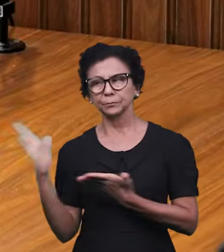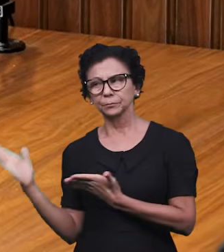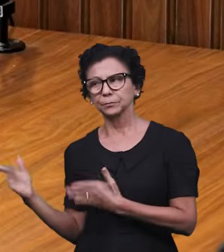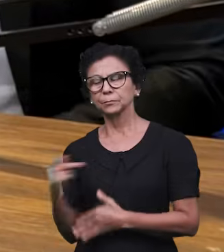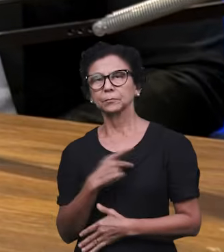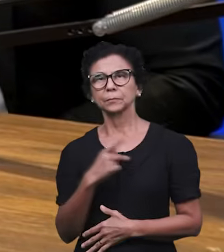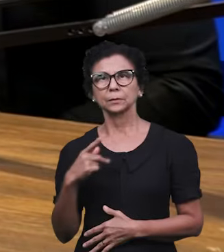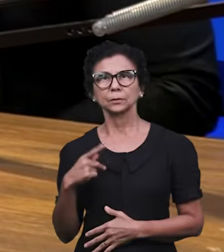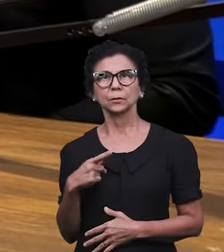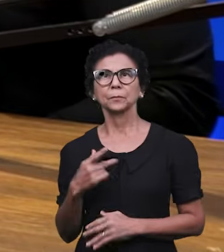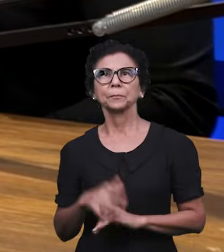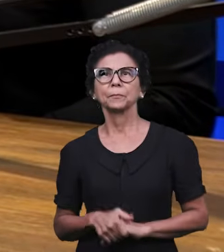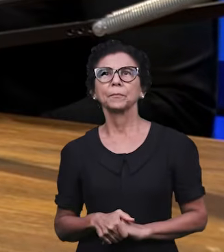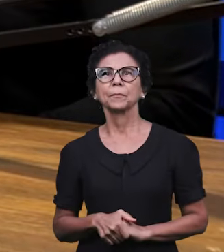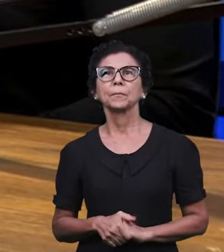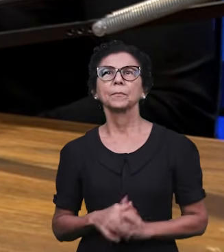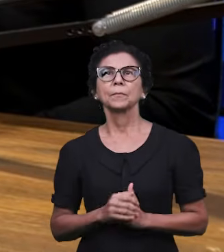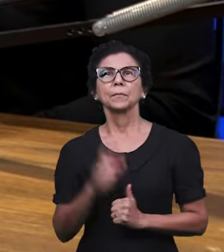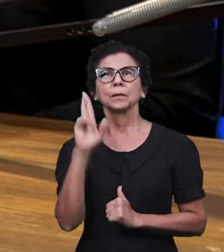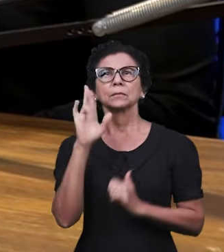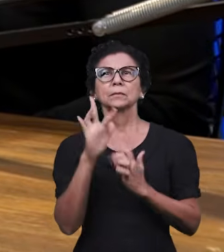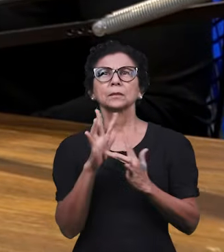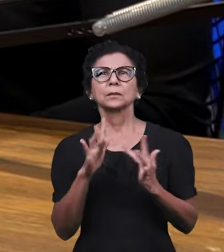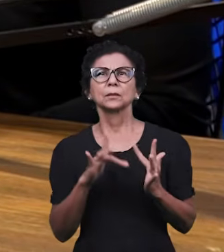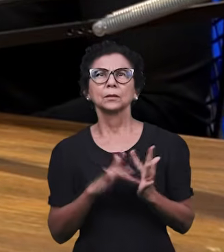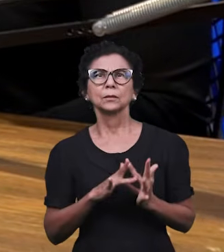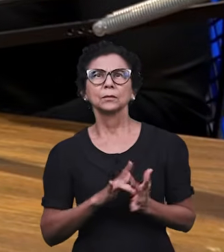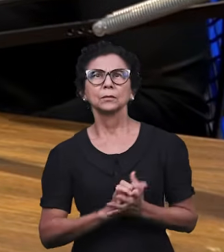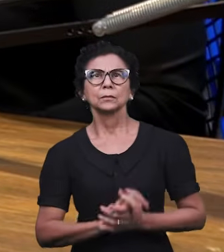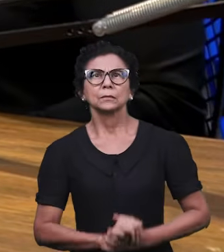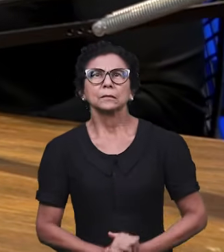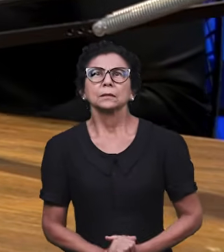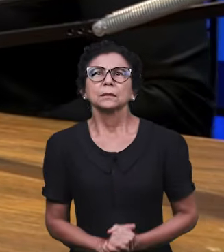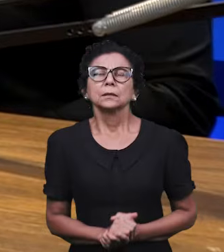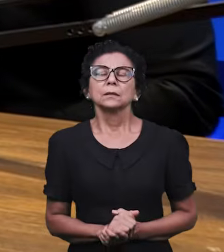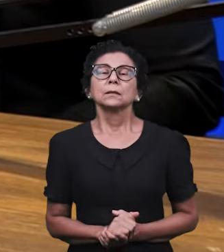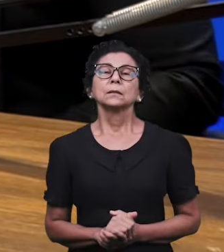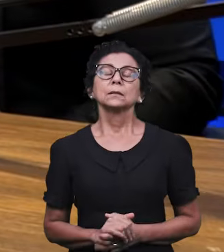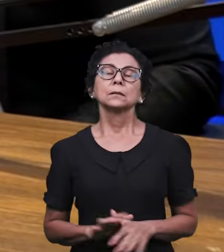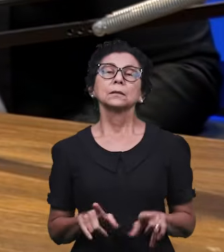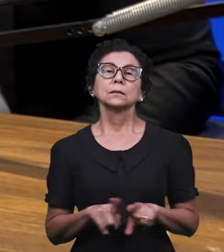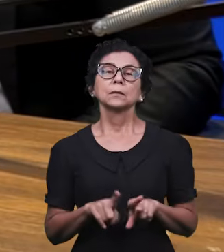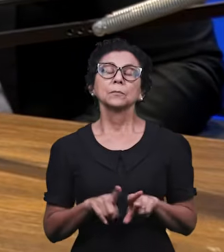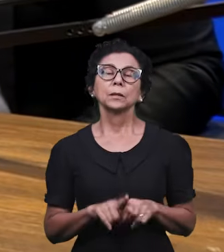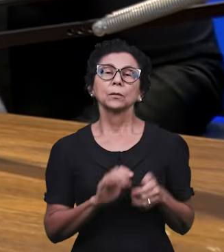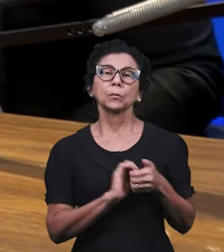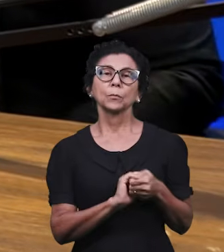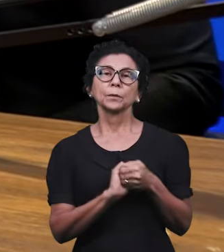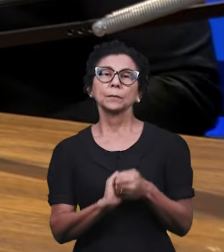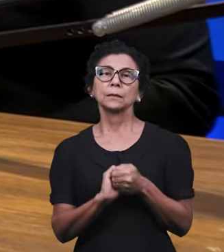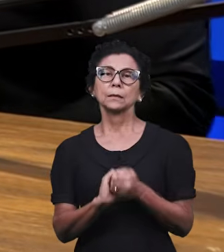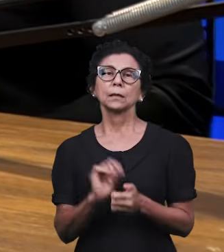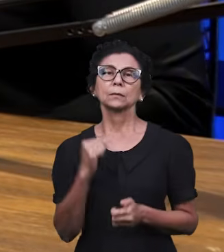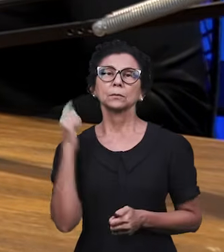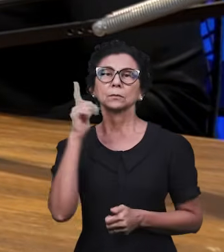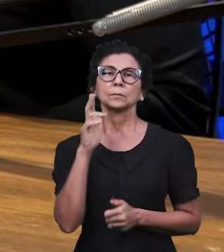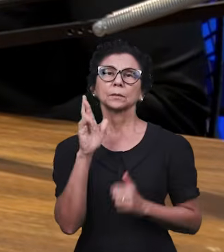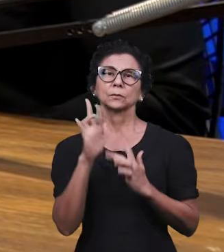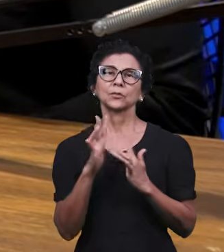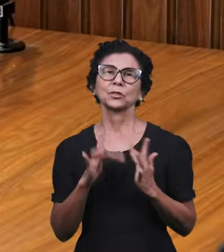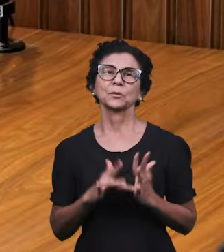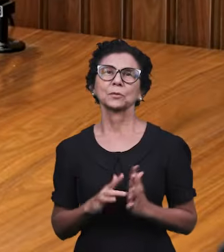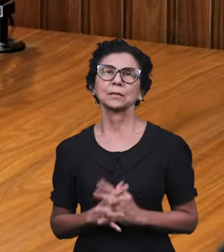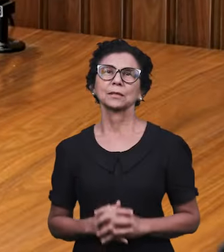Vitor. Amém, a paz do Senhor Felipe, pastor Jadson. Também queremos cumprimentar todos os irmãos com a paz do Senhor